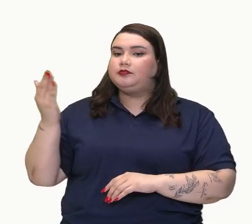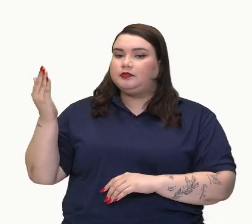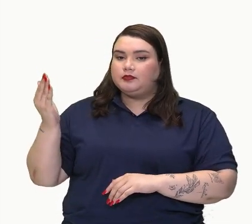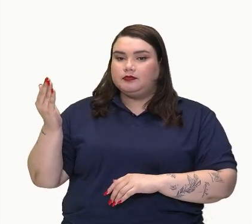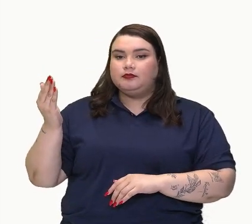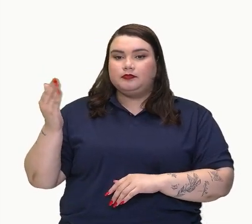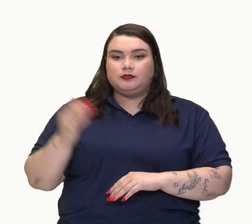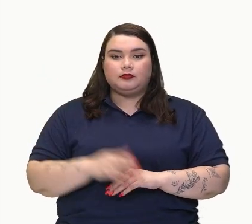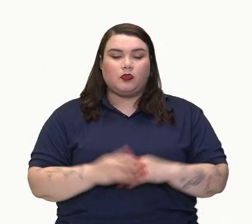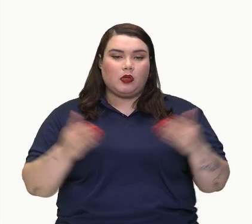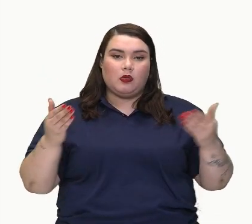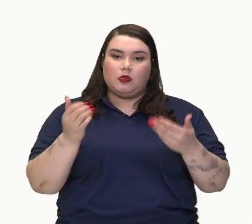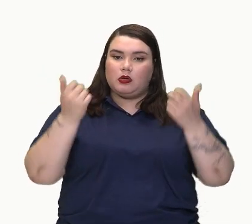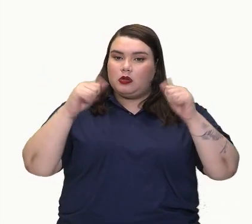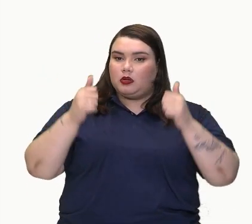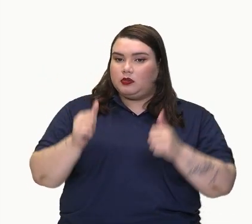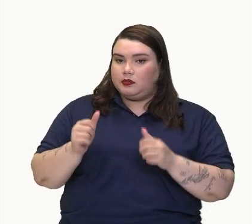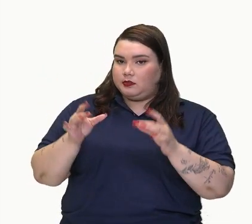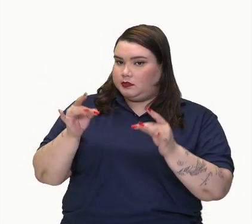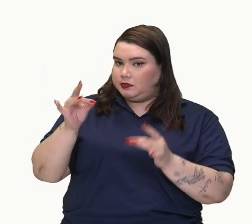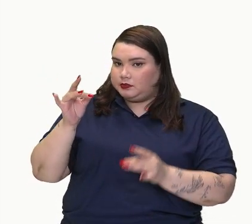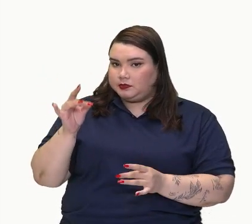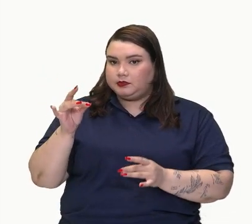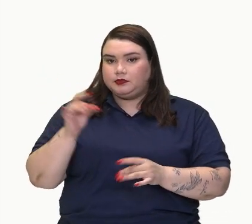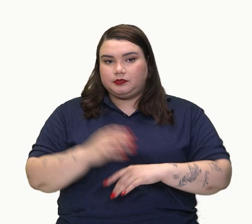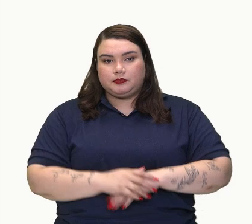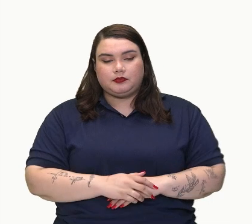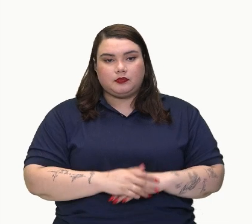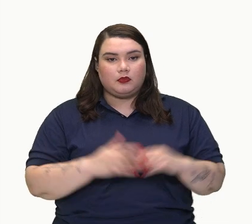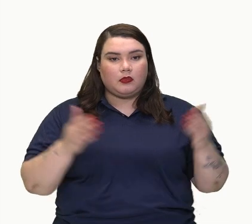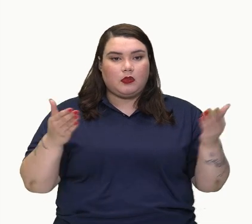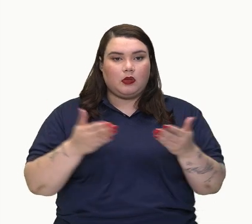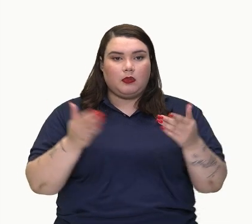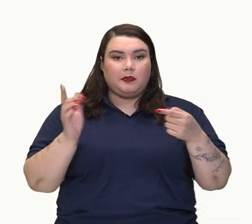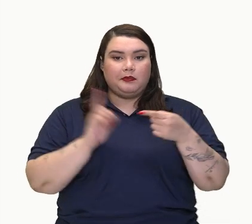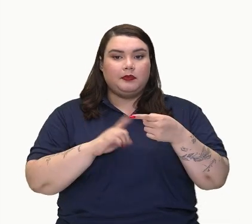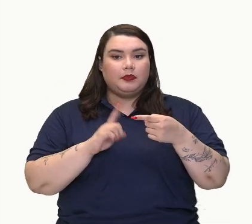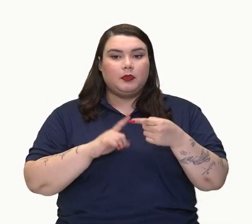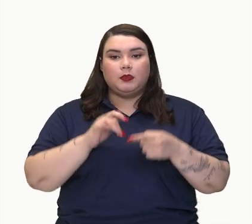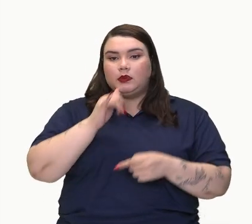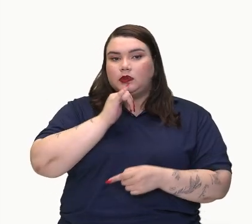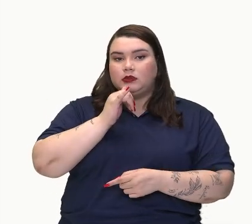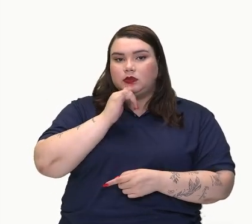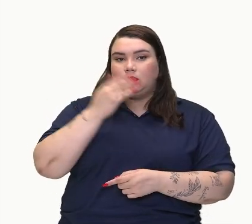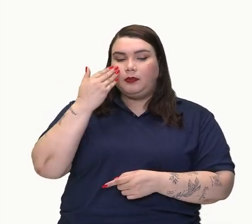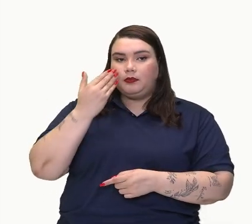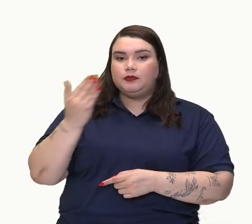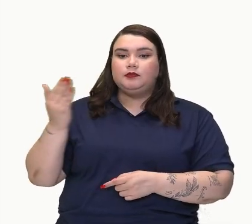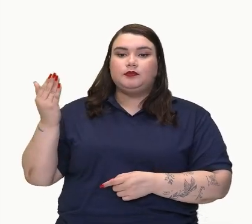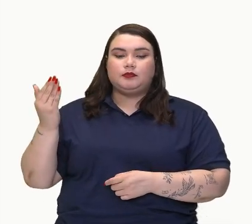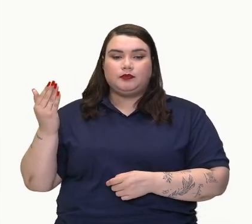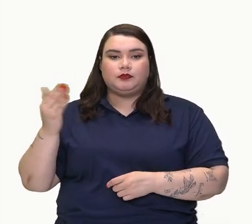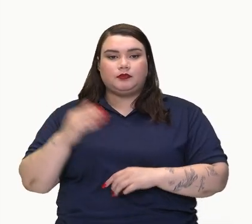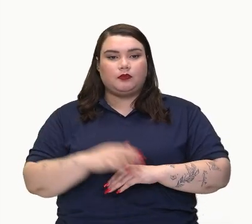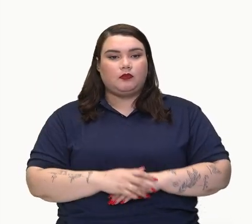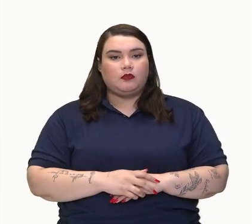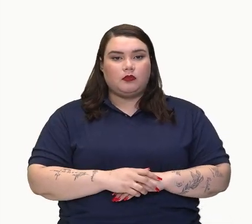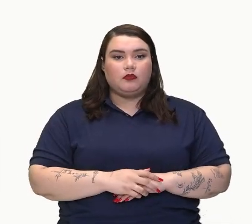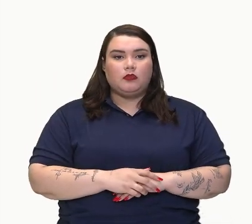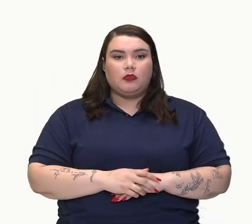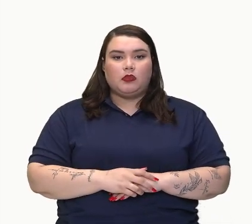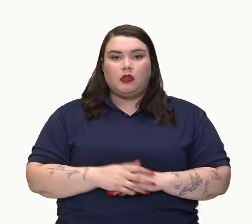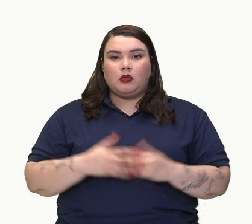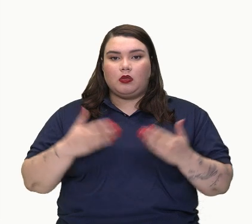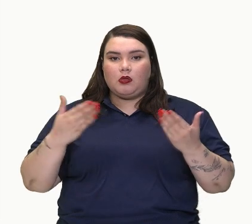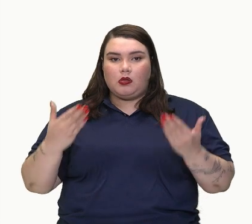isso direitinho, tá bom? Então vamos aqui para o nosso primeiro exemplo. No nosso primeiro exemplo, nós